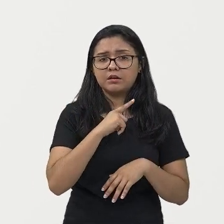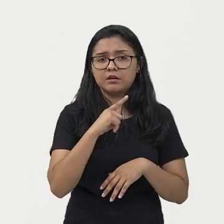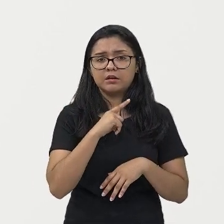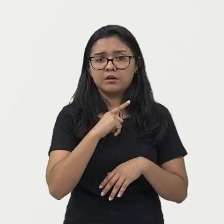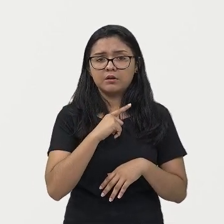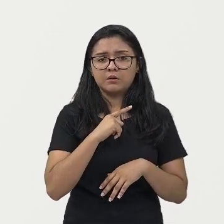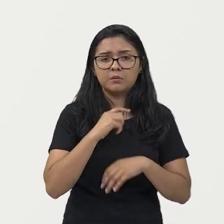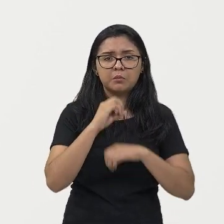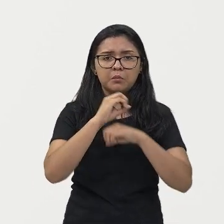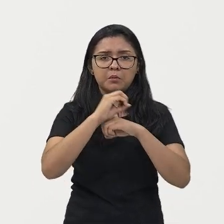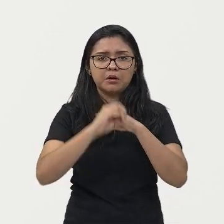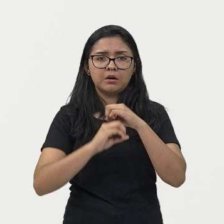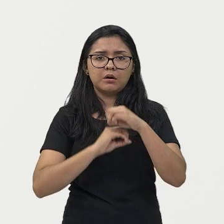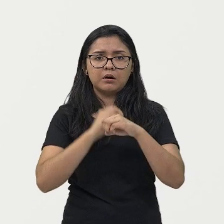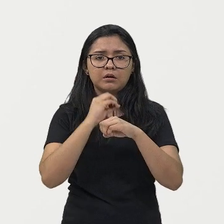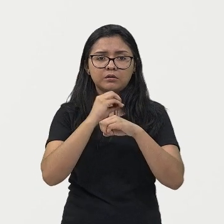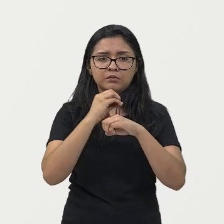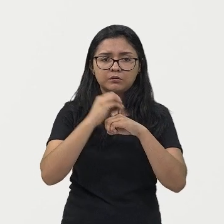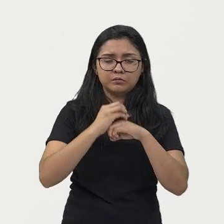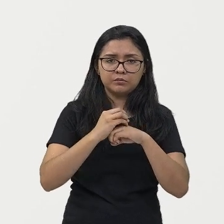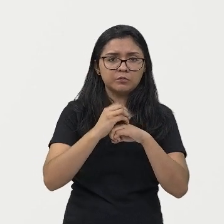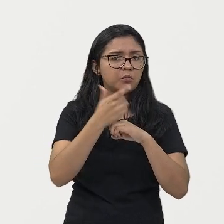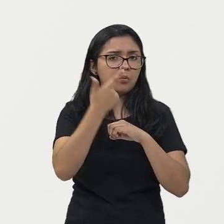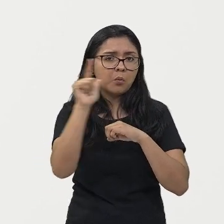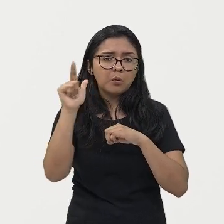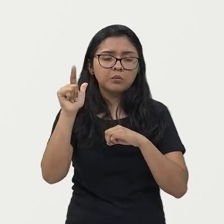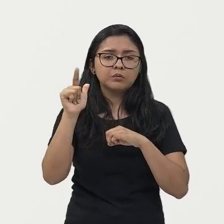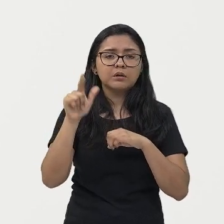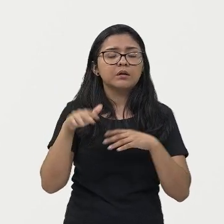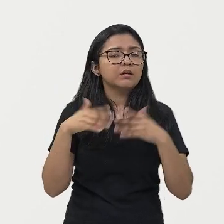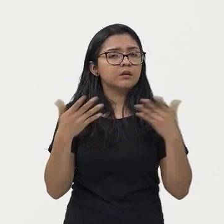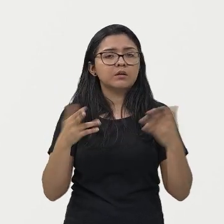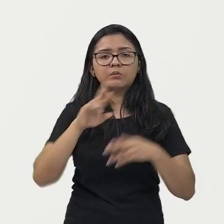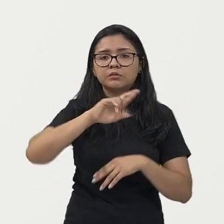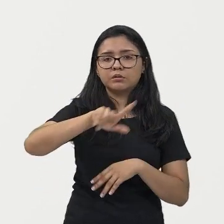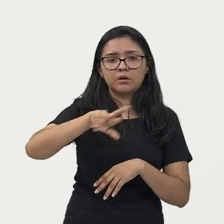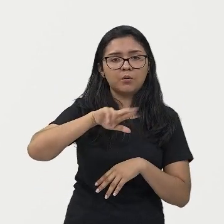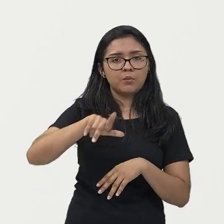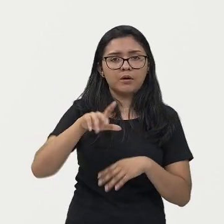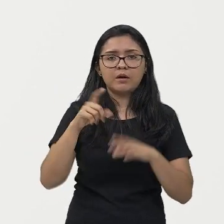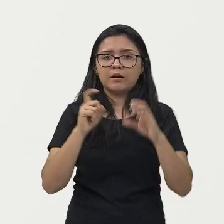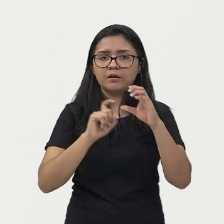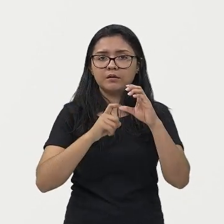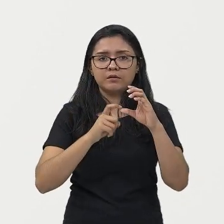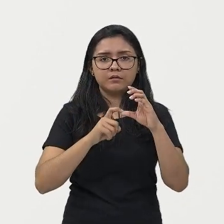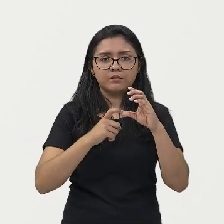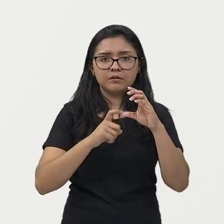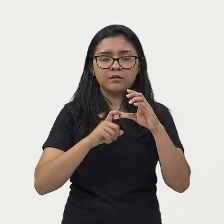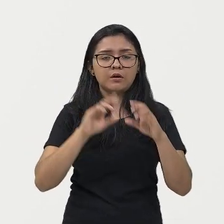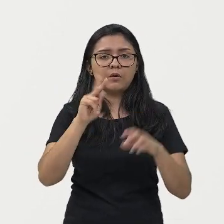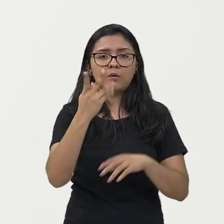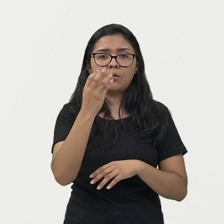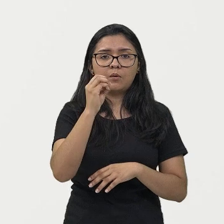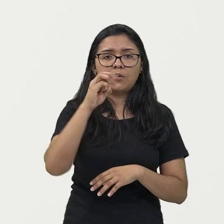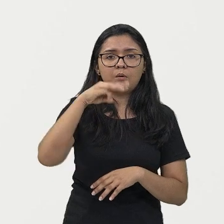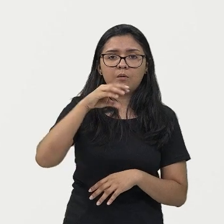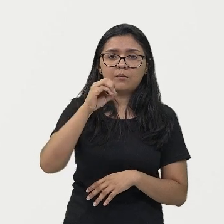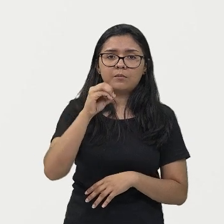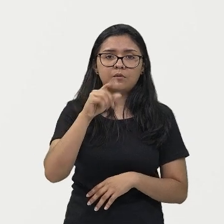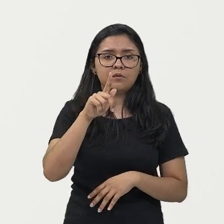um átomo que não seja o carbono, ela não é mais homogênea. Ela passa a ter uma